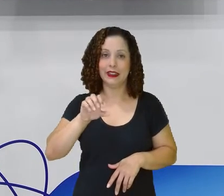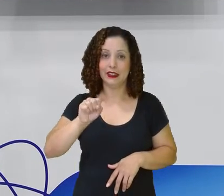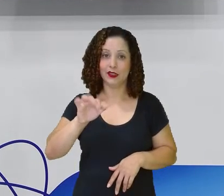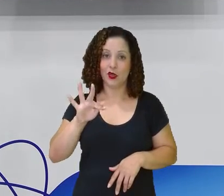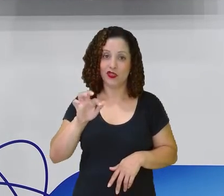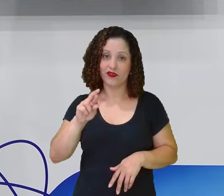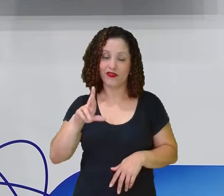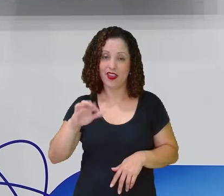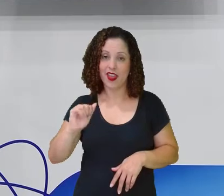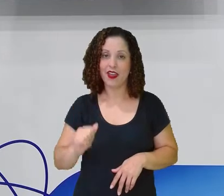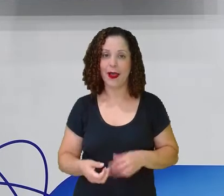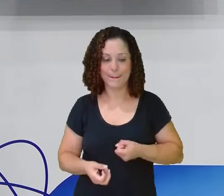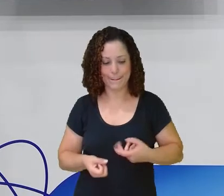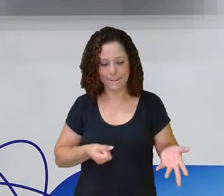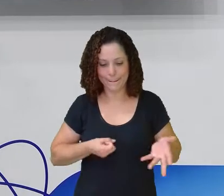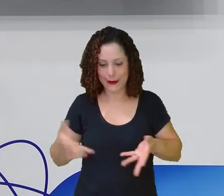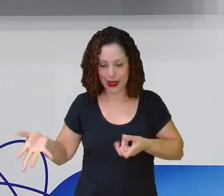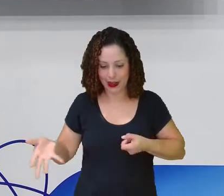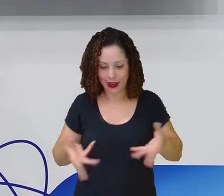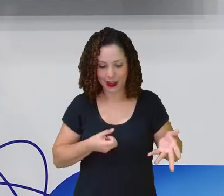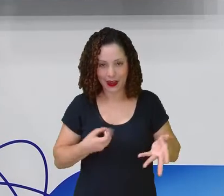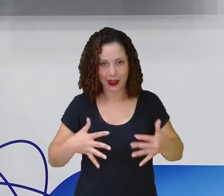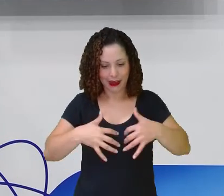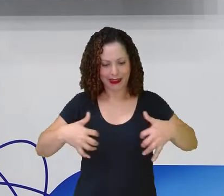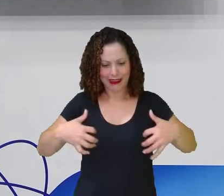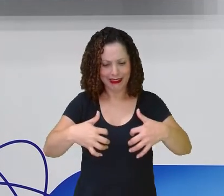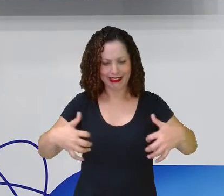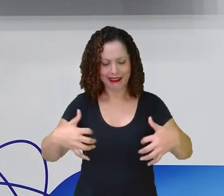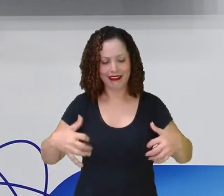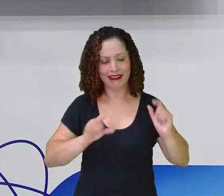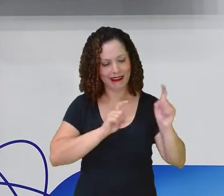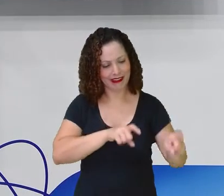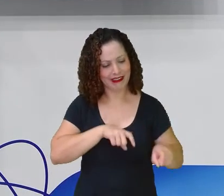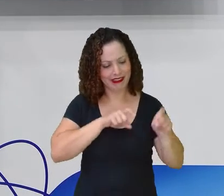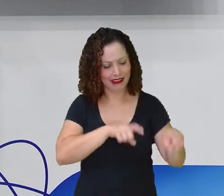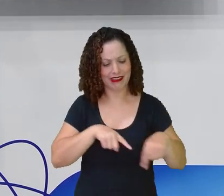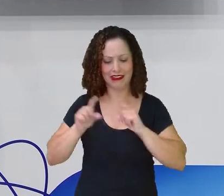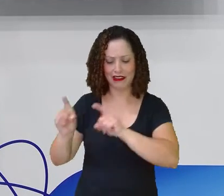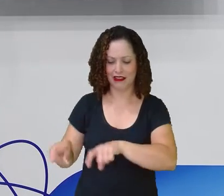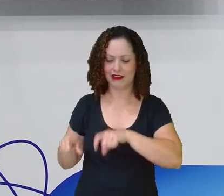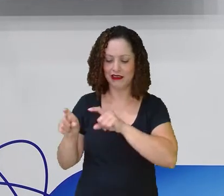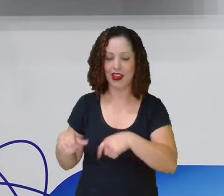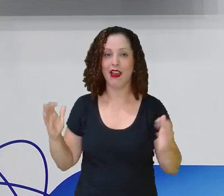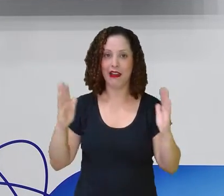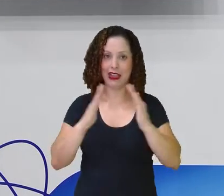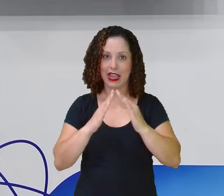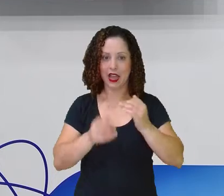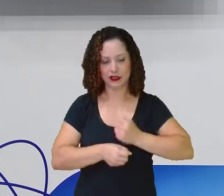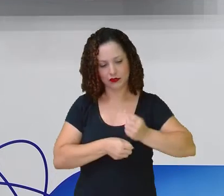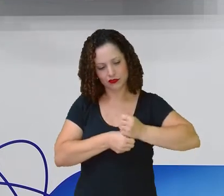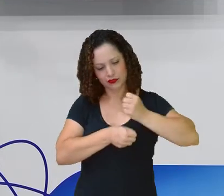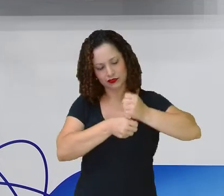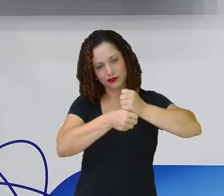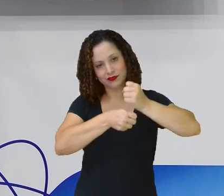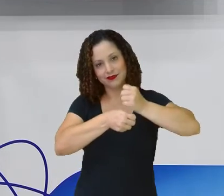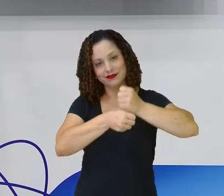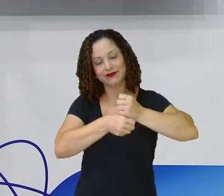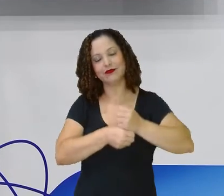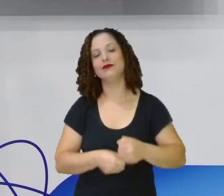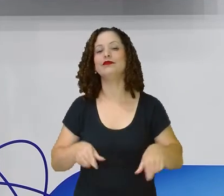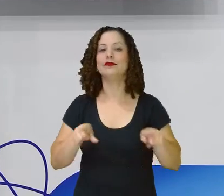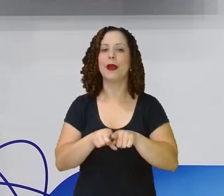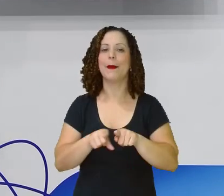gente planta, onde nós construímos as nossas casas, onde nós vivemos, né? Na verdade, nós vivemos também dentro